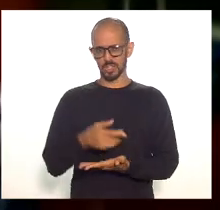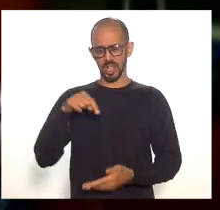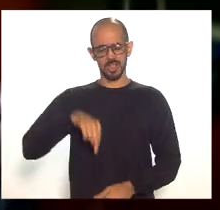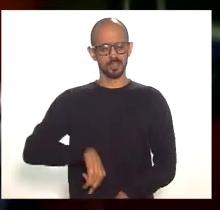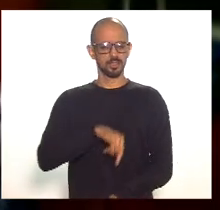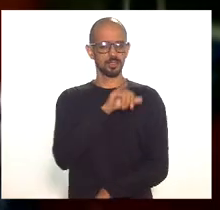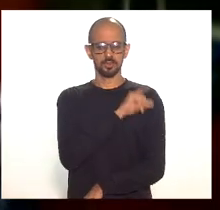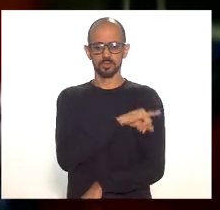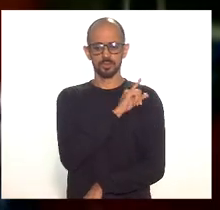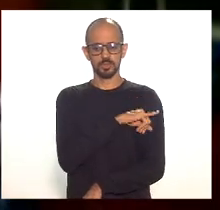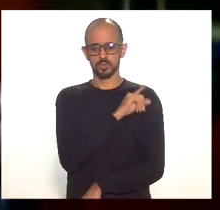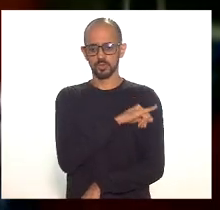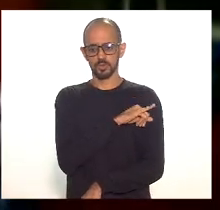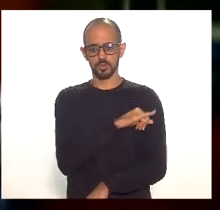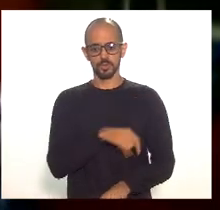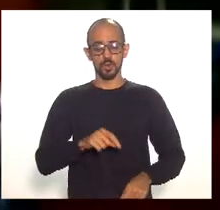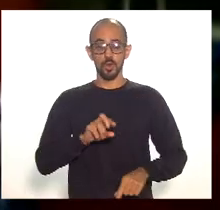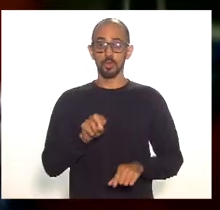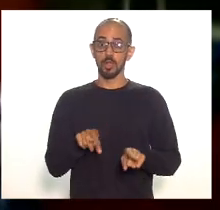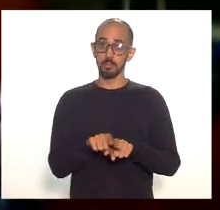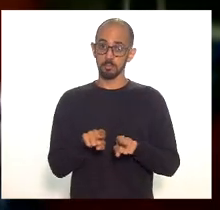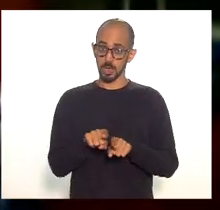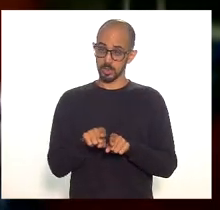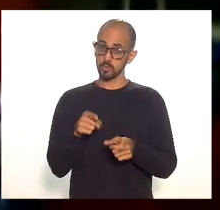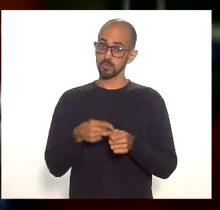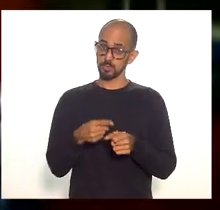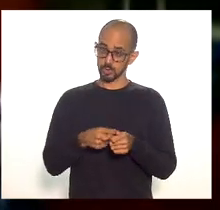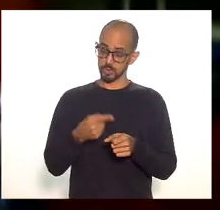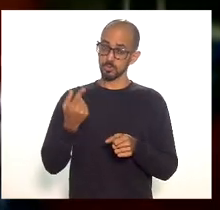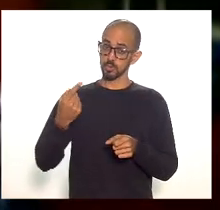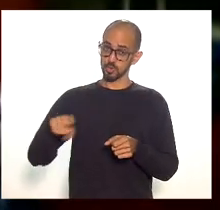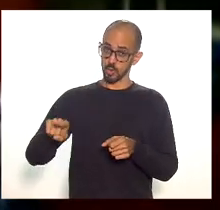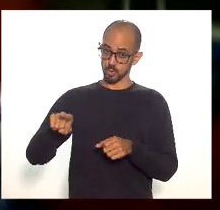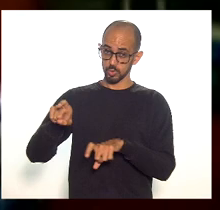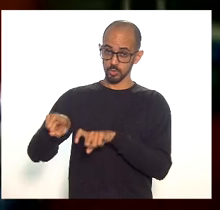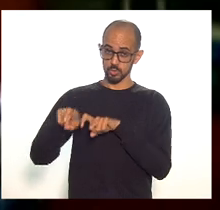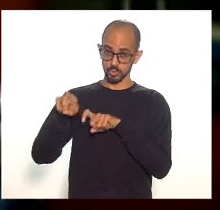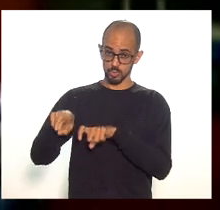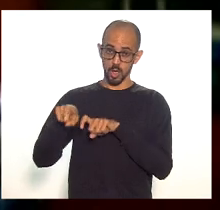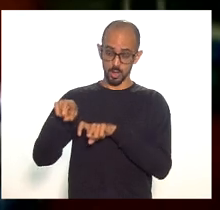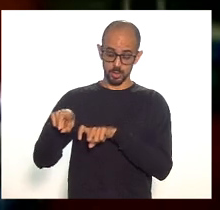de Janeiro ou nos municípios do estado do Rio de Janeiro, a